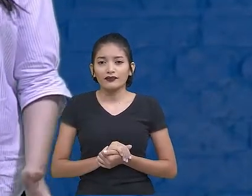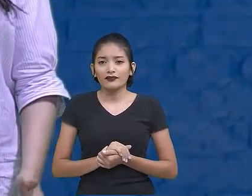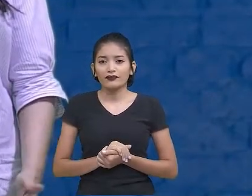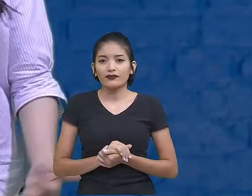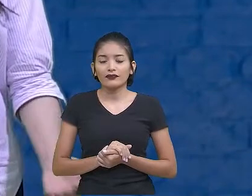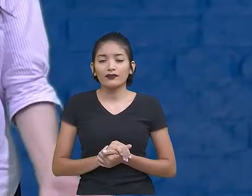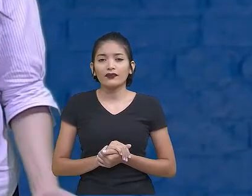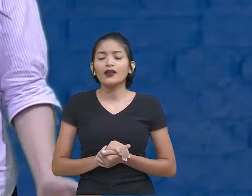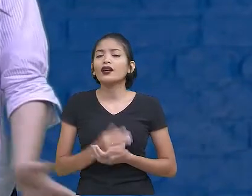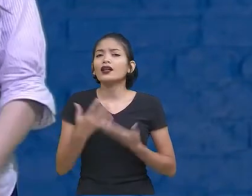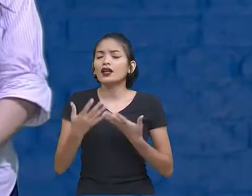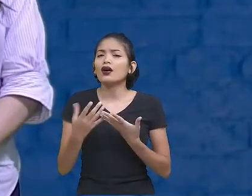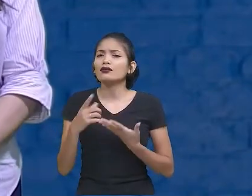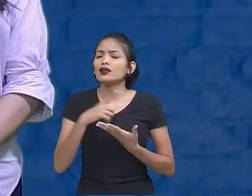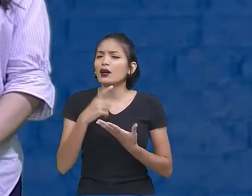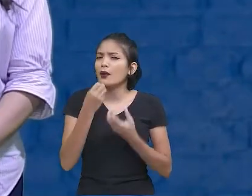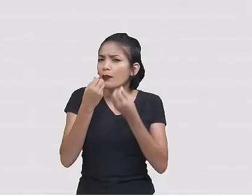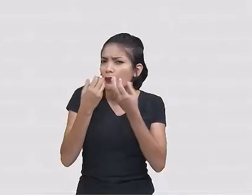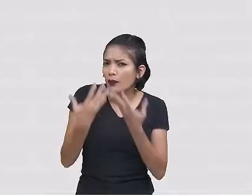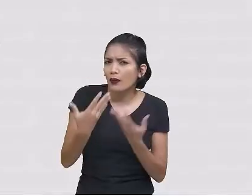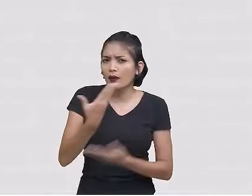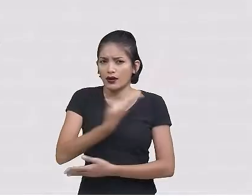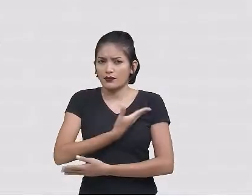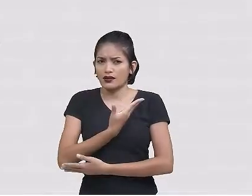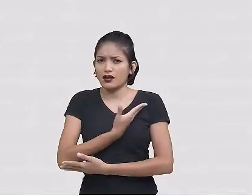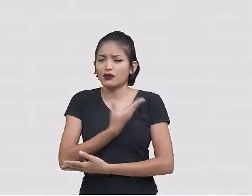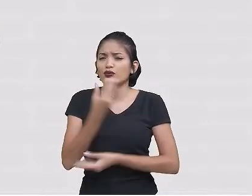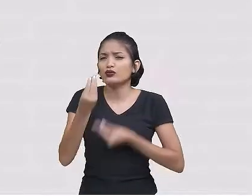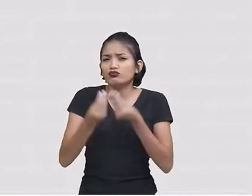uma amizade saudável?